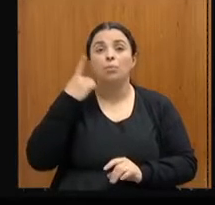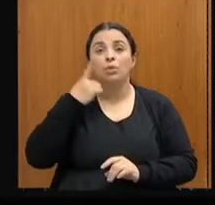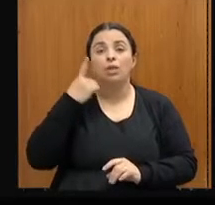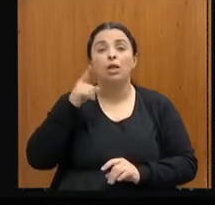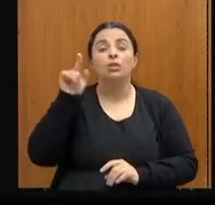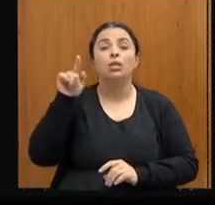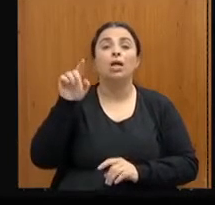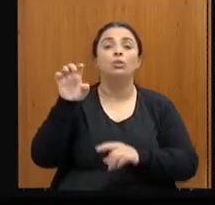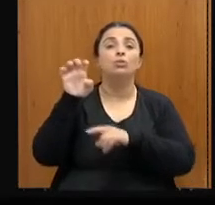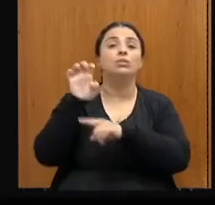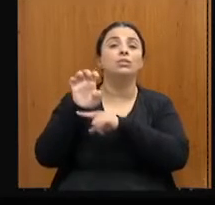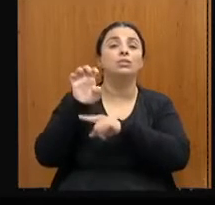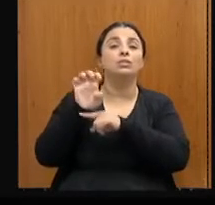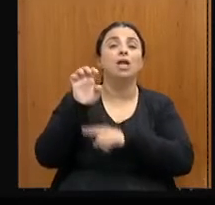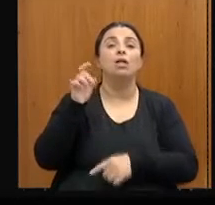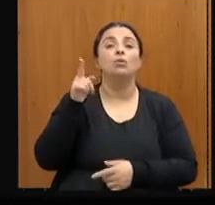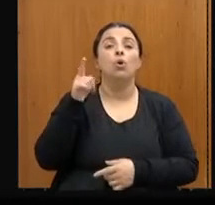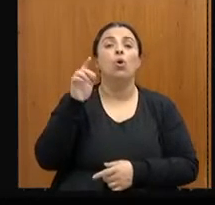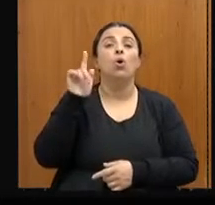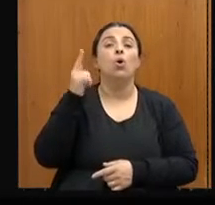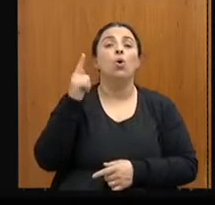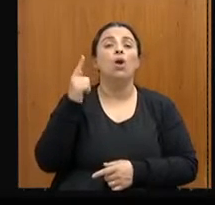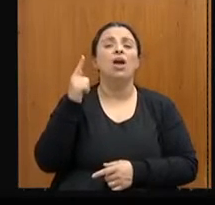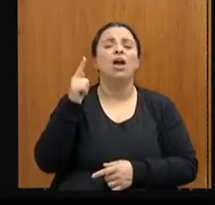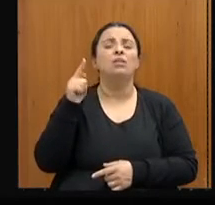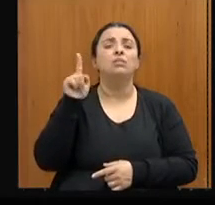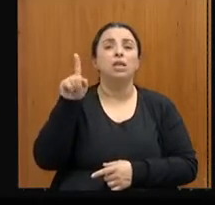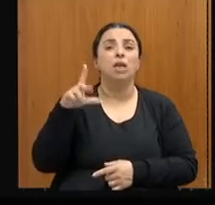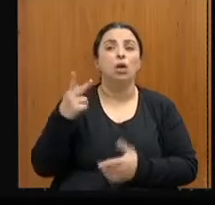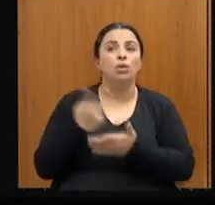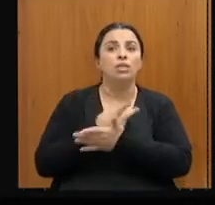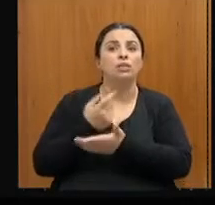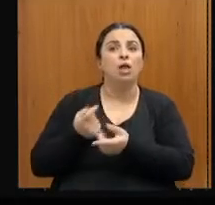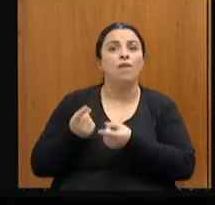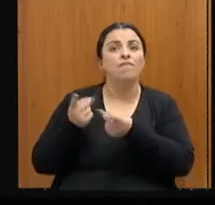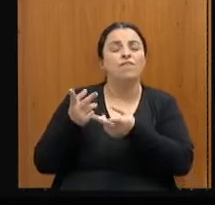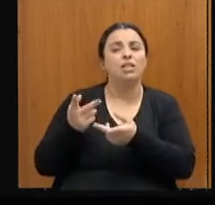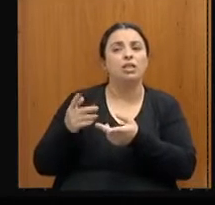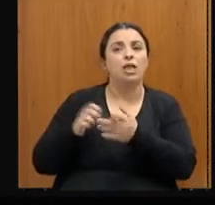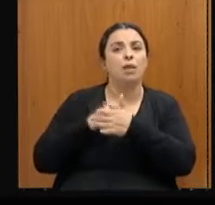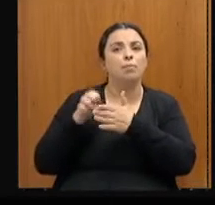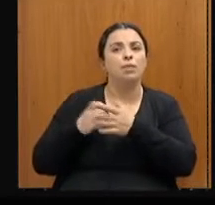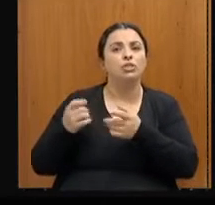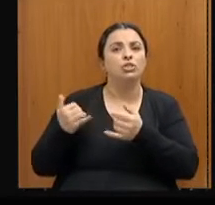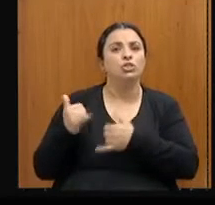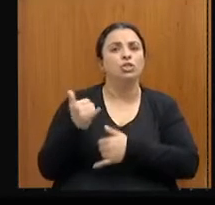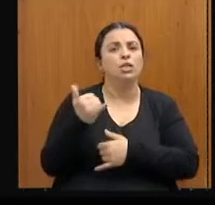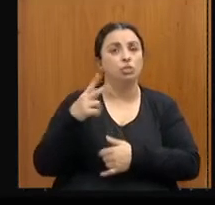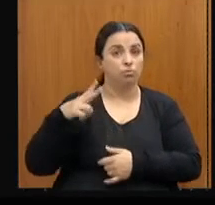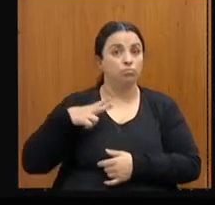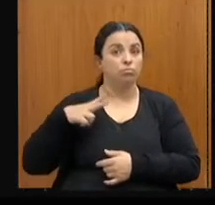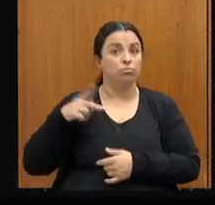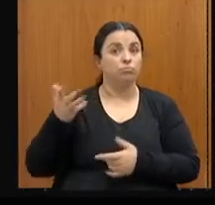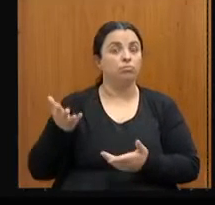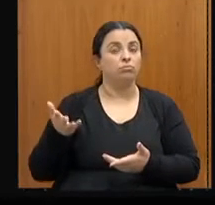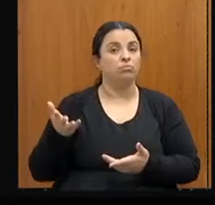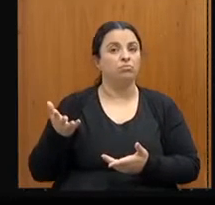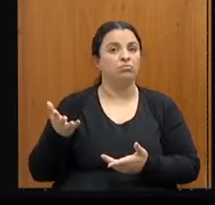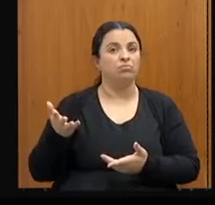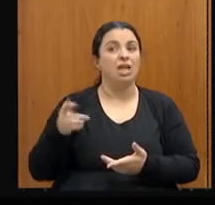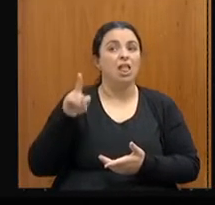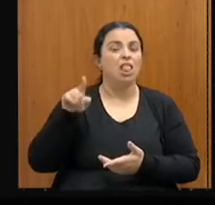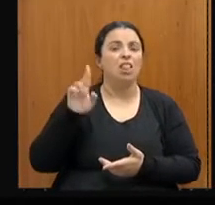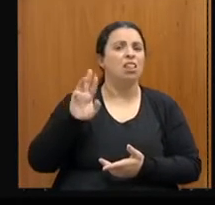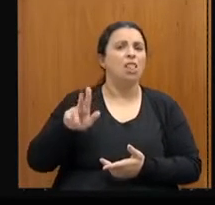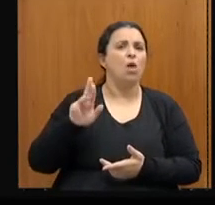relataram o processo pela situação que ocorreu naquele estado da companhia energética é o deputado não era o deputado do espectro político